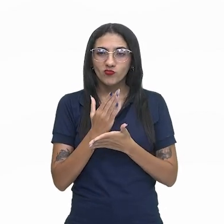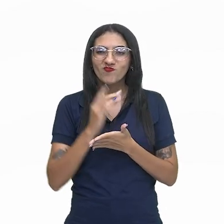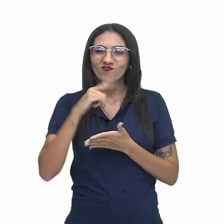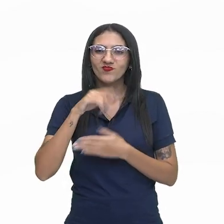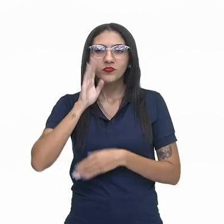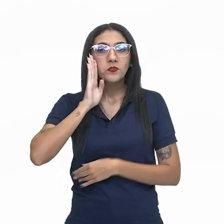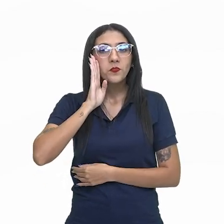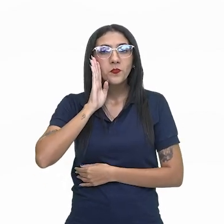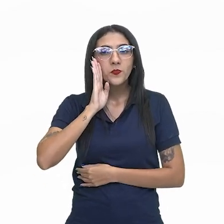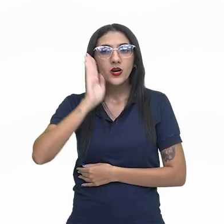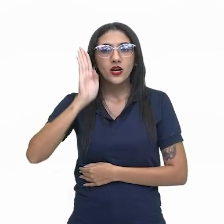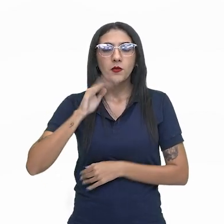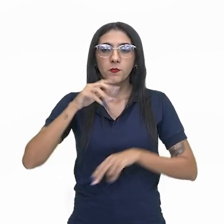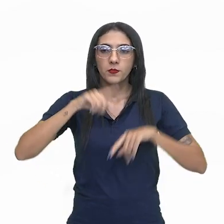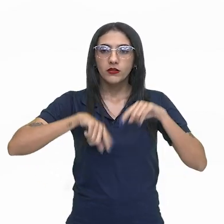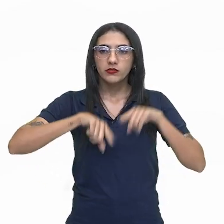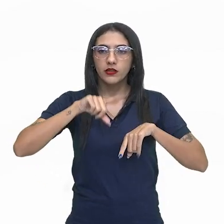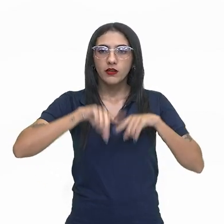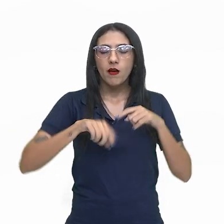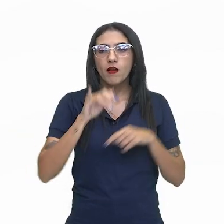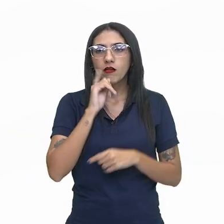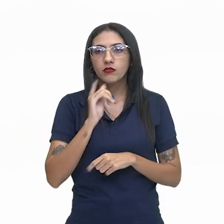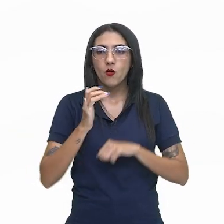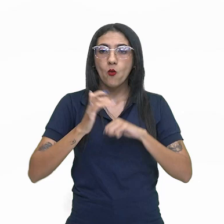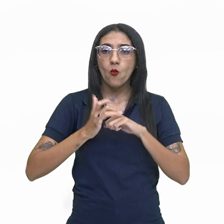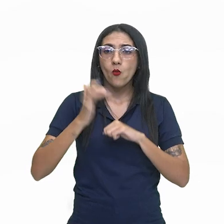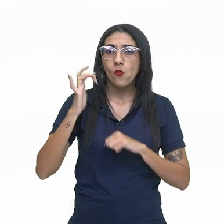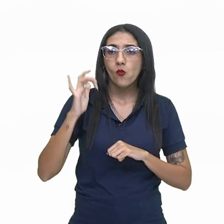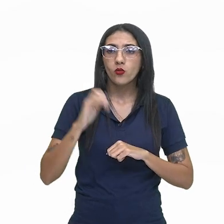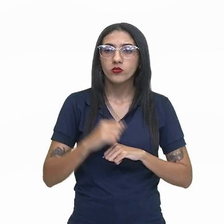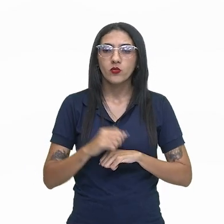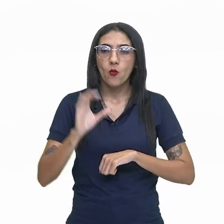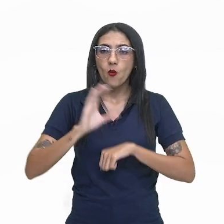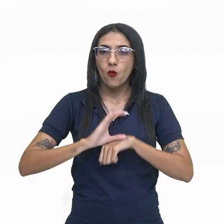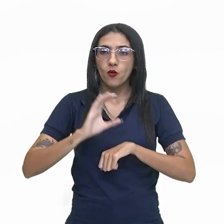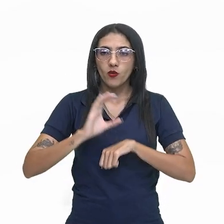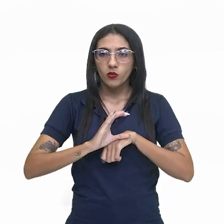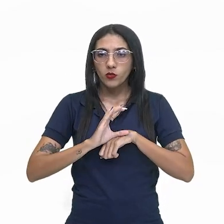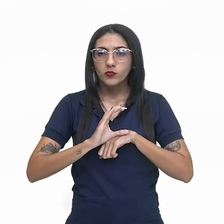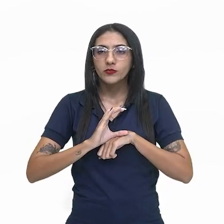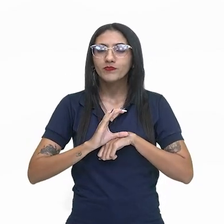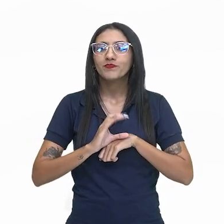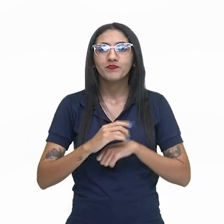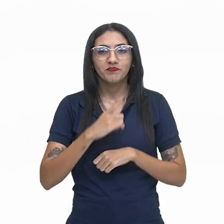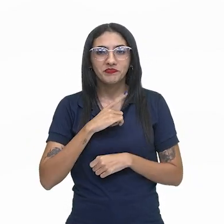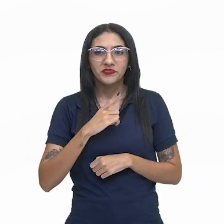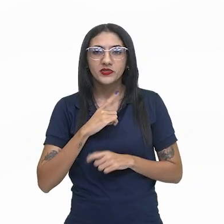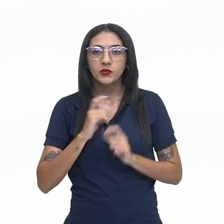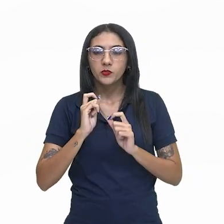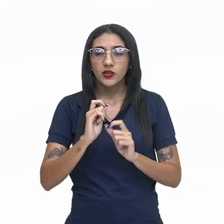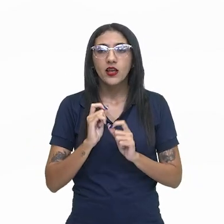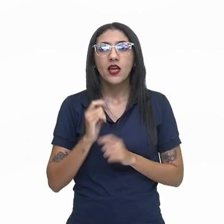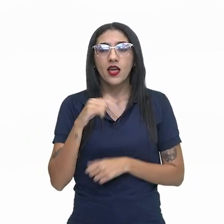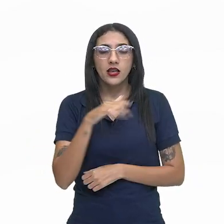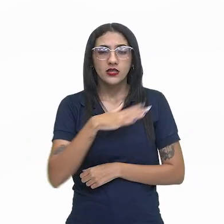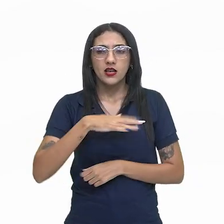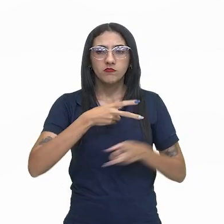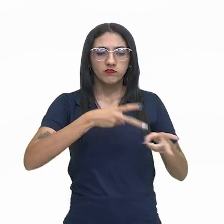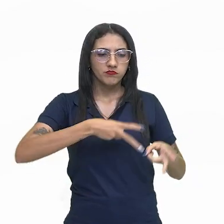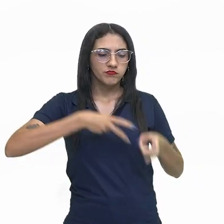principais minérios, né? Como o ouro, o cobre, que vem causando, gente, para a